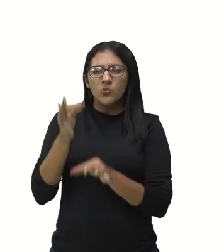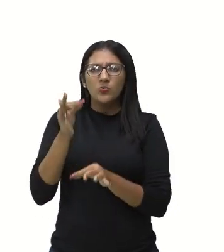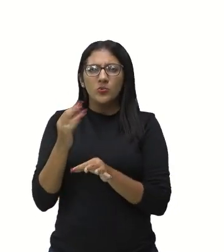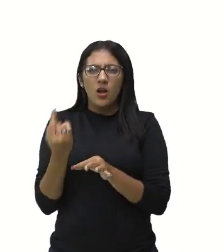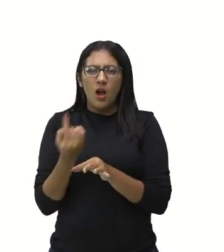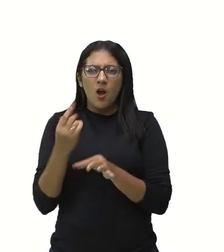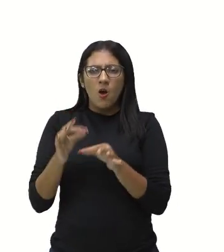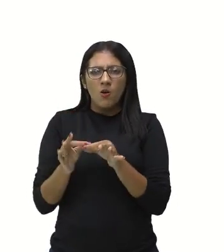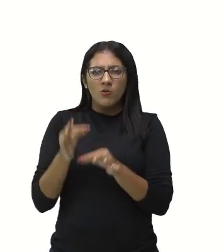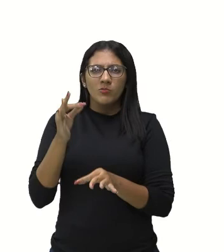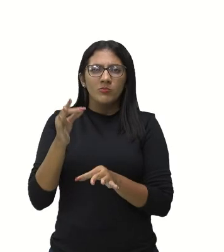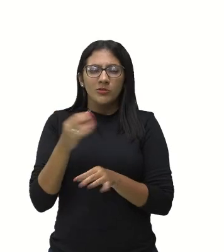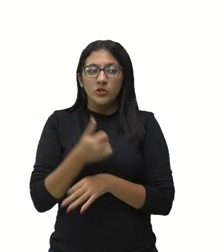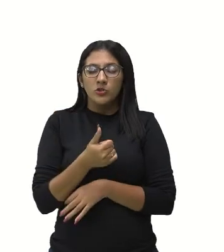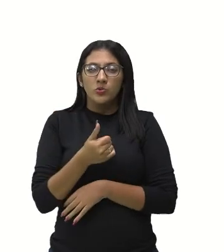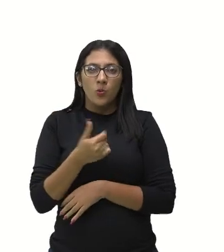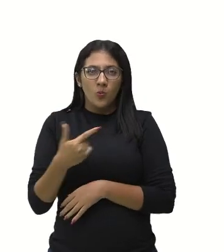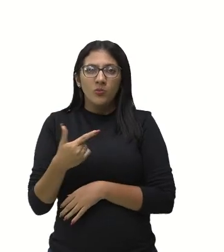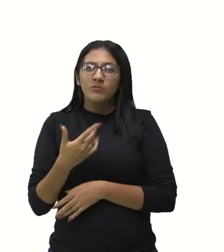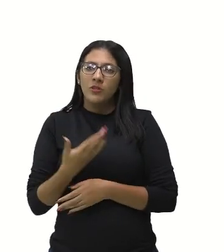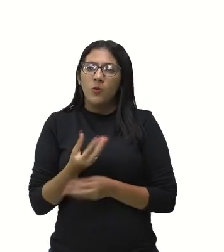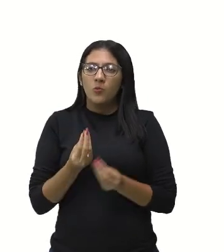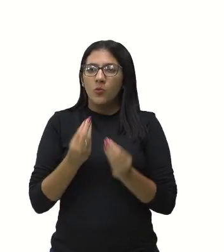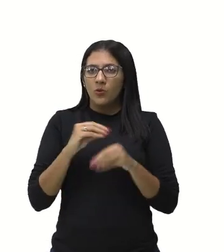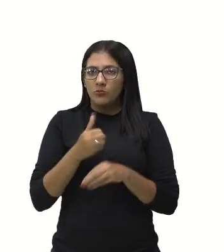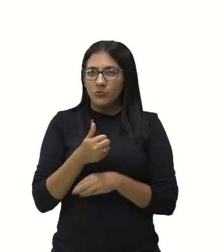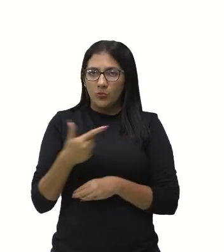altura é 12. Então, 12 aqui.